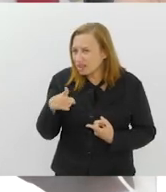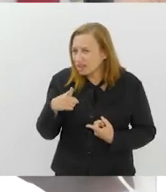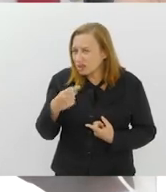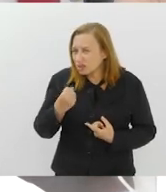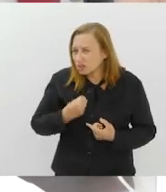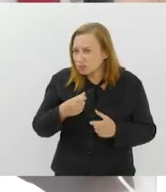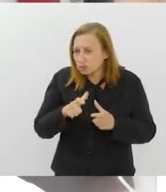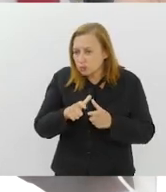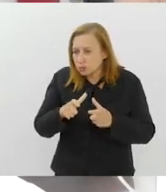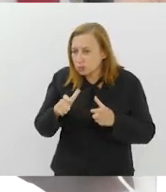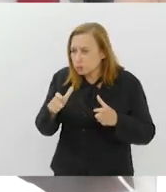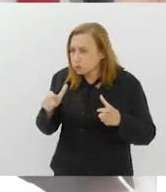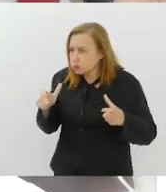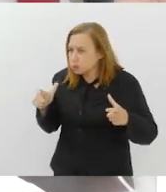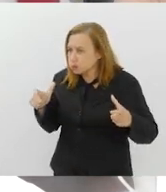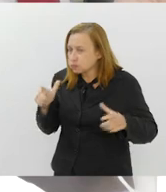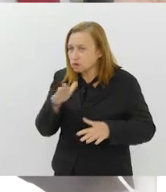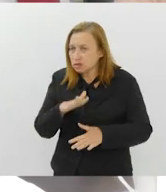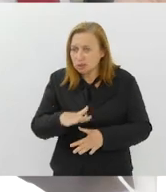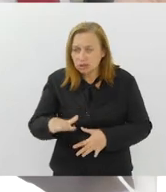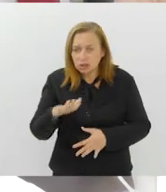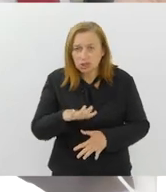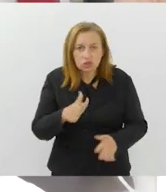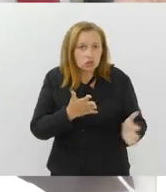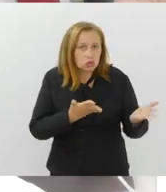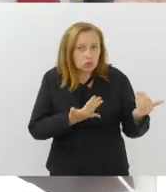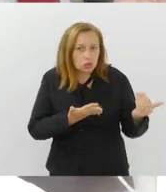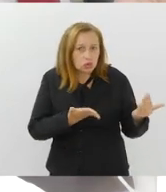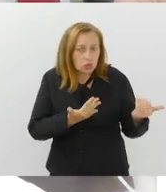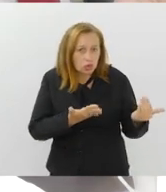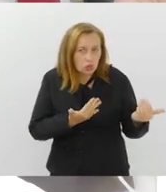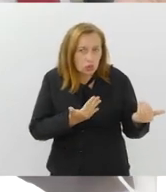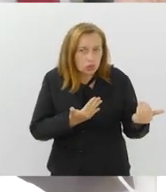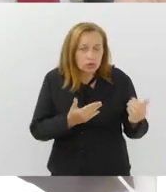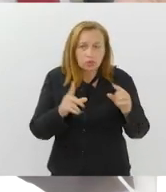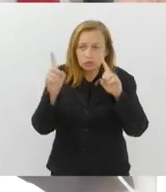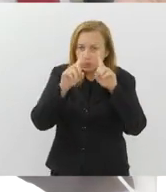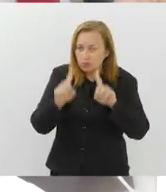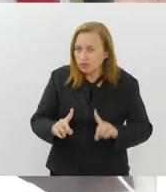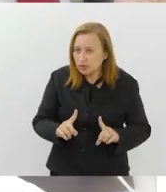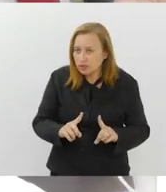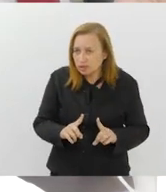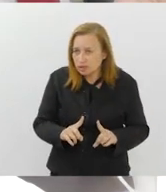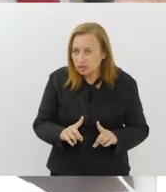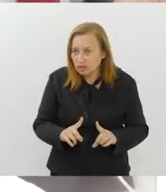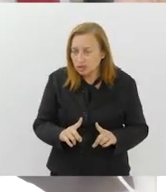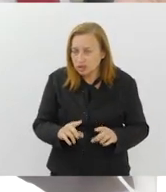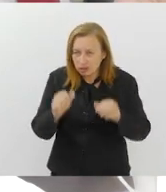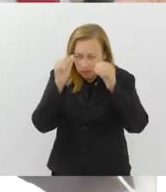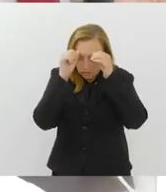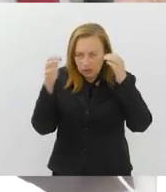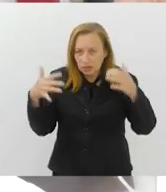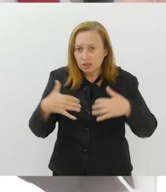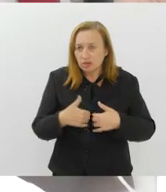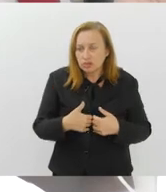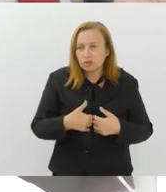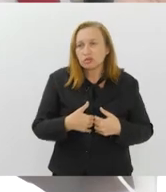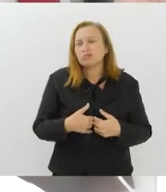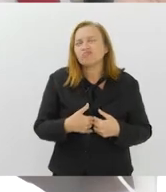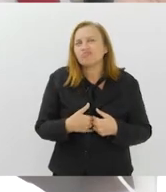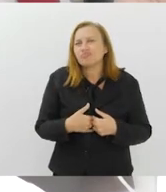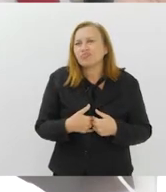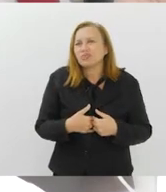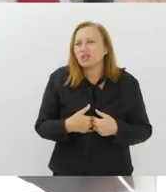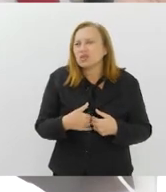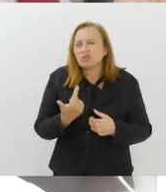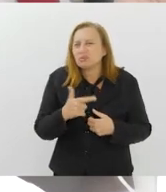de crianças envolvidas, jovens, sobretudo com deficiência, com o transtorno do espectro autista. Não